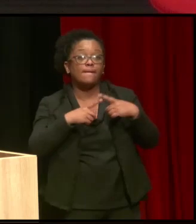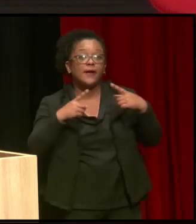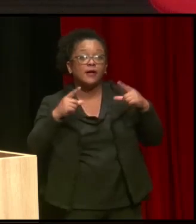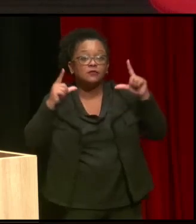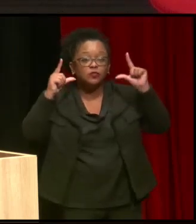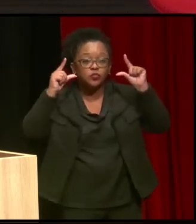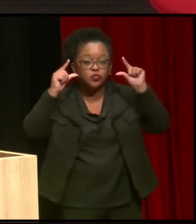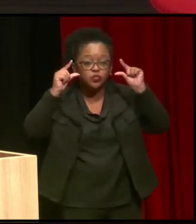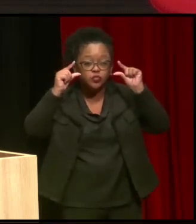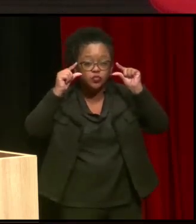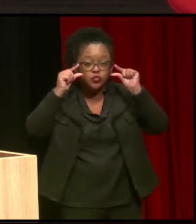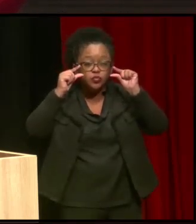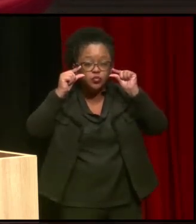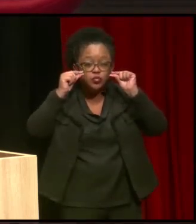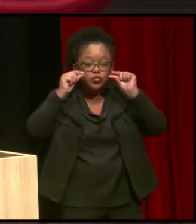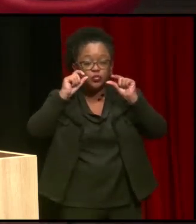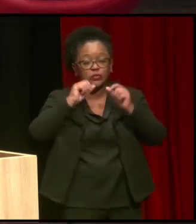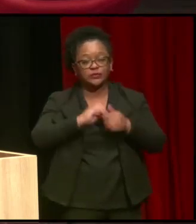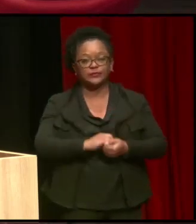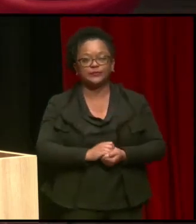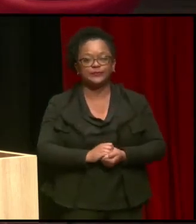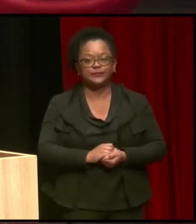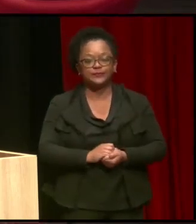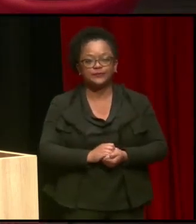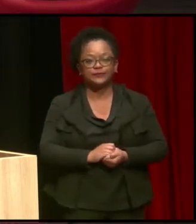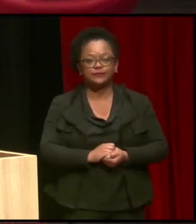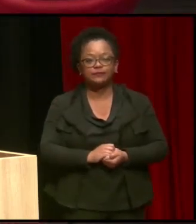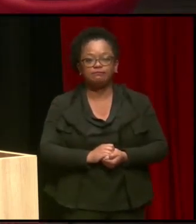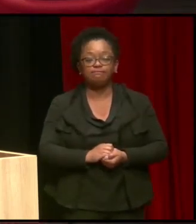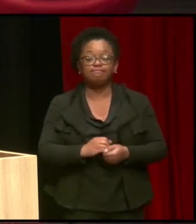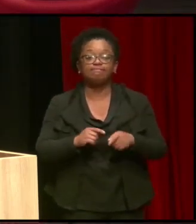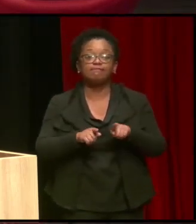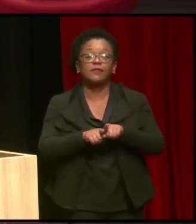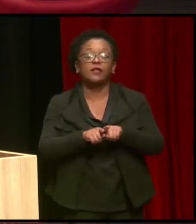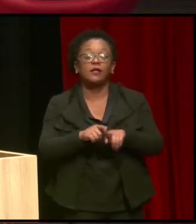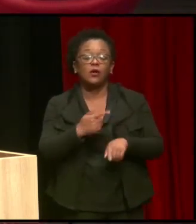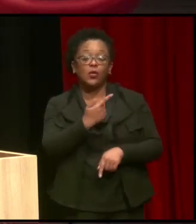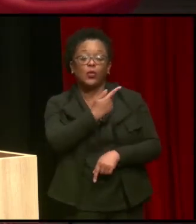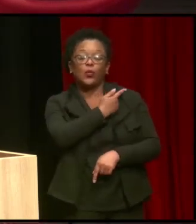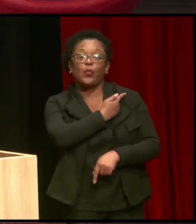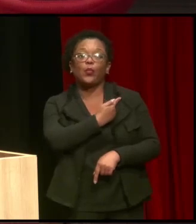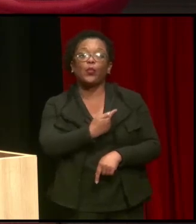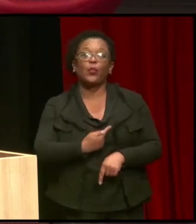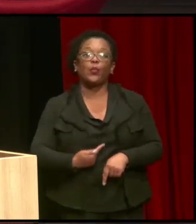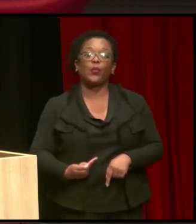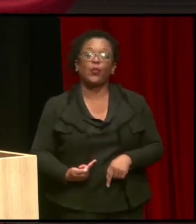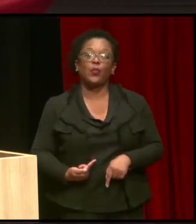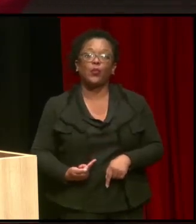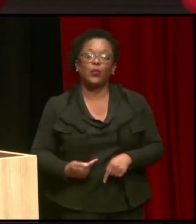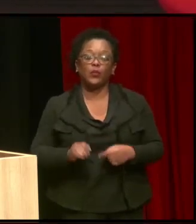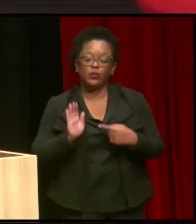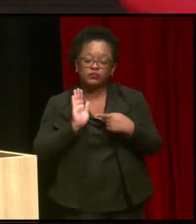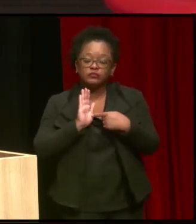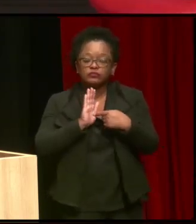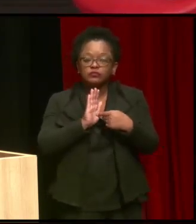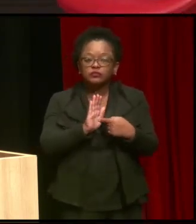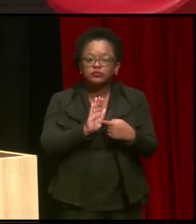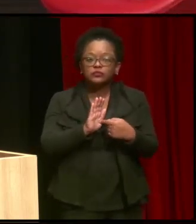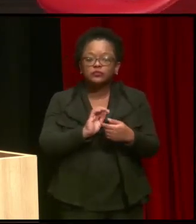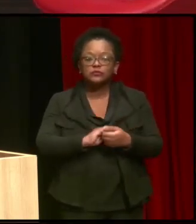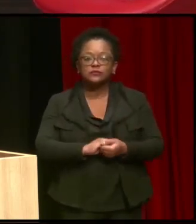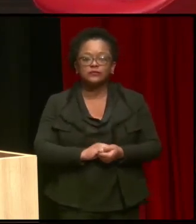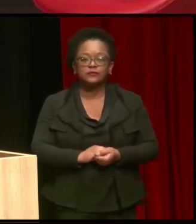pior. Por que ele estava na Noruega? O governo norueguês falou assim, não, agora você não vai poder ser mais engenheiro,